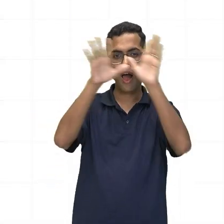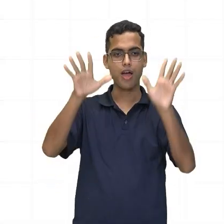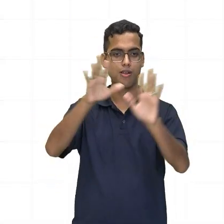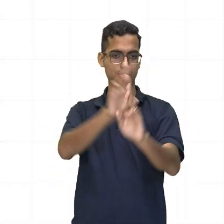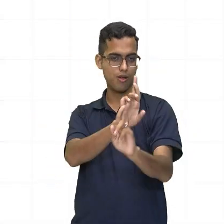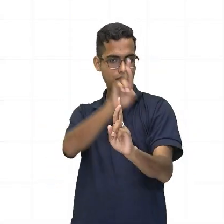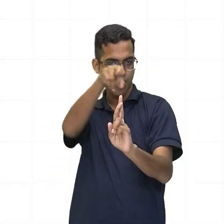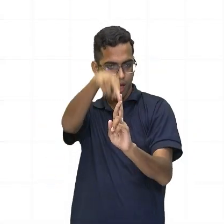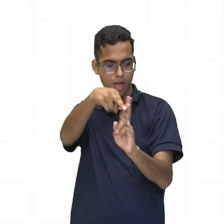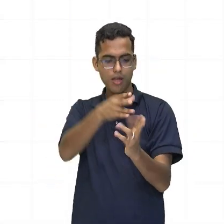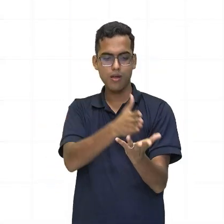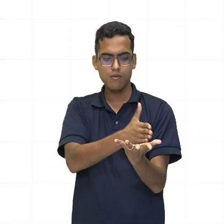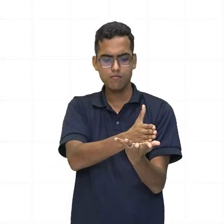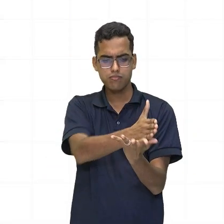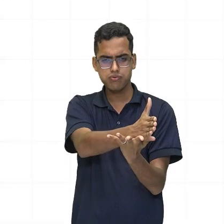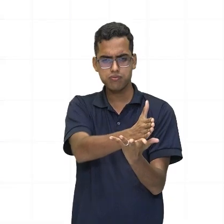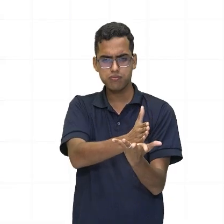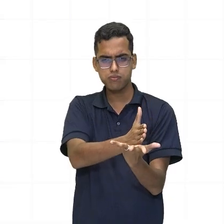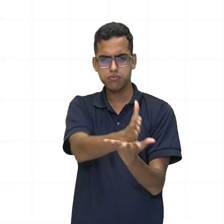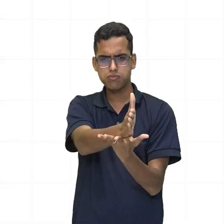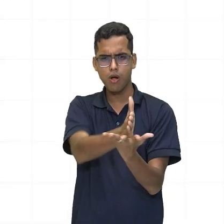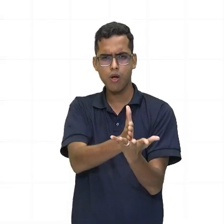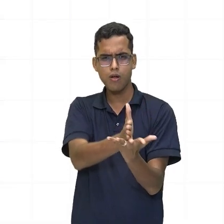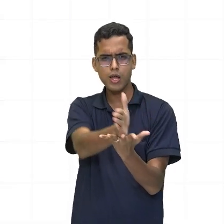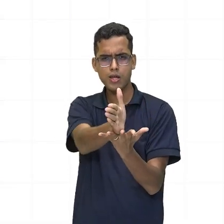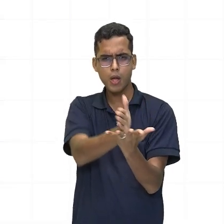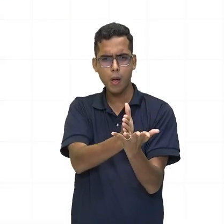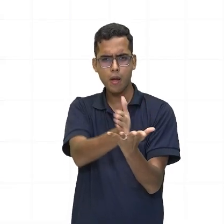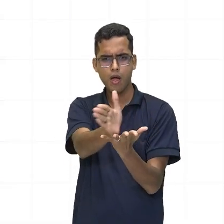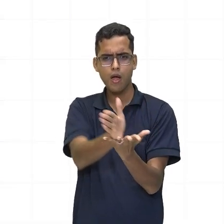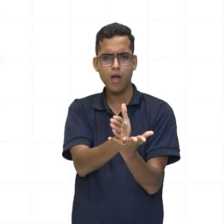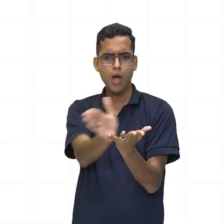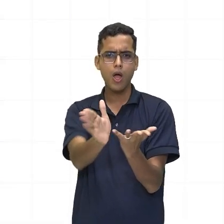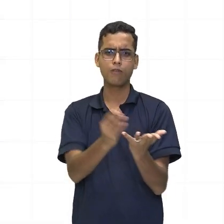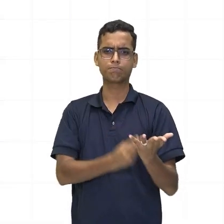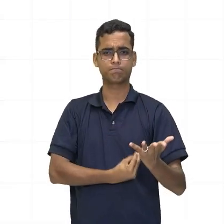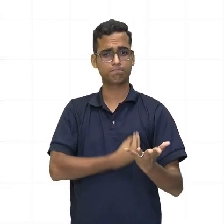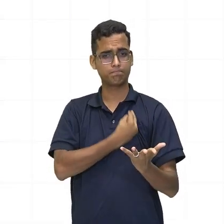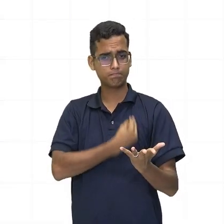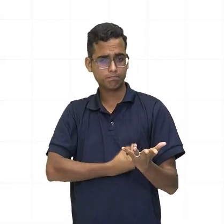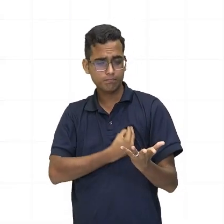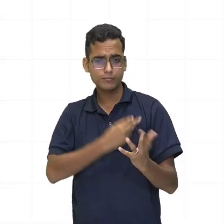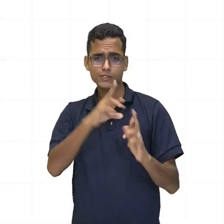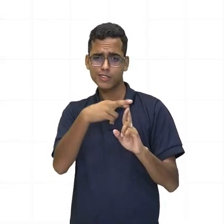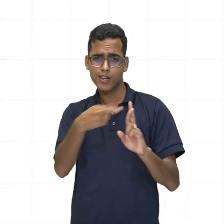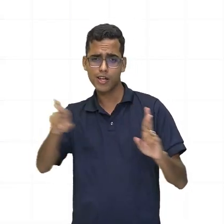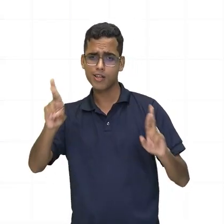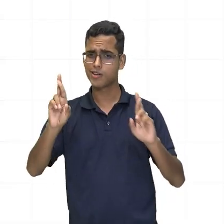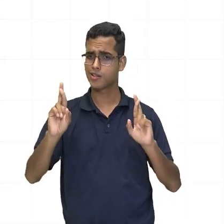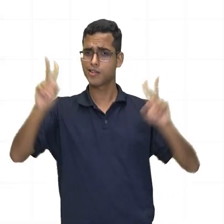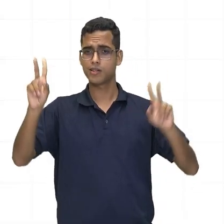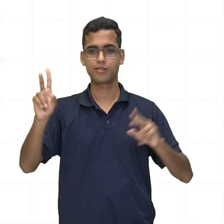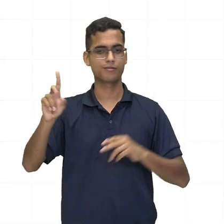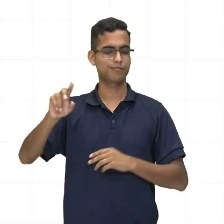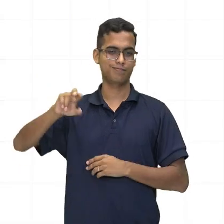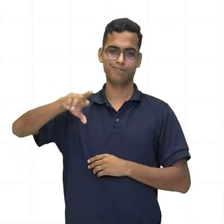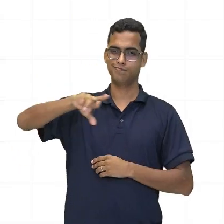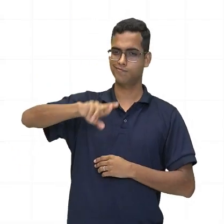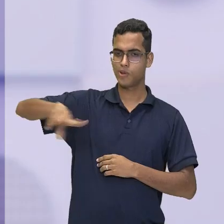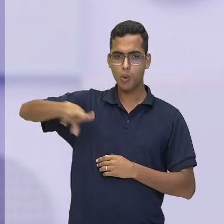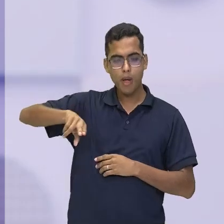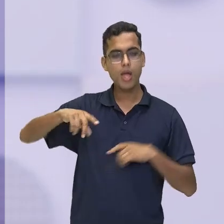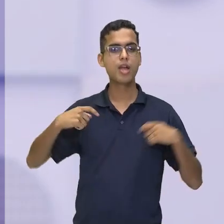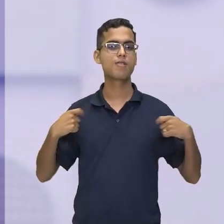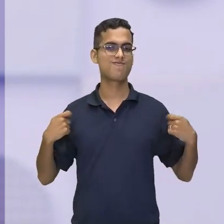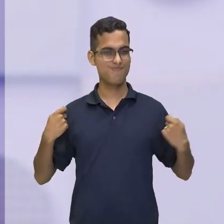os setores da vida, e na religião não é diferente. Olha só, nós precisamos de referenciais